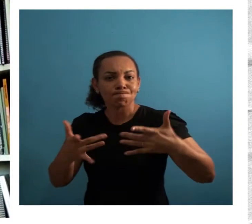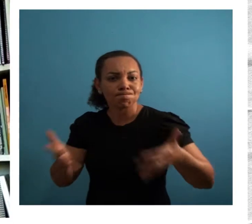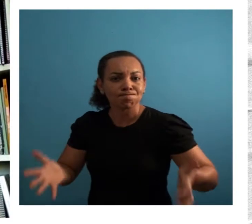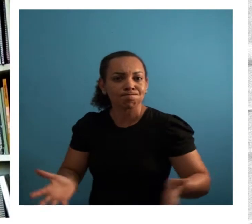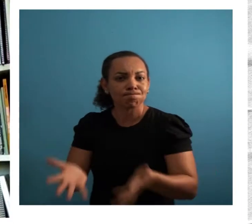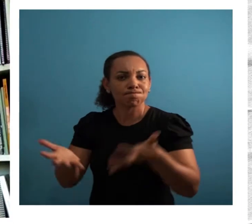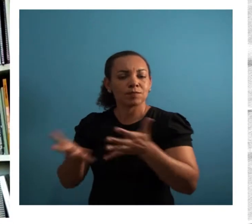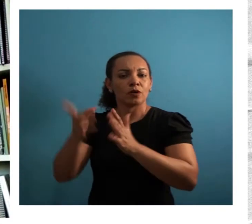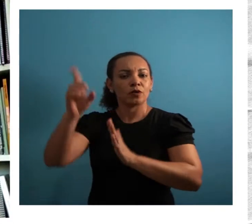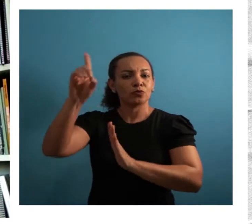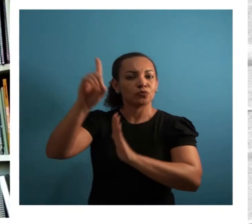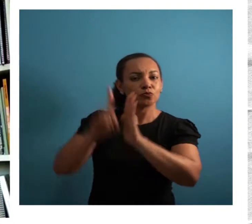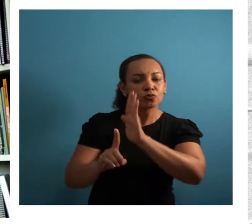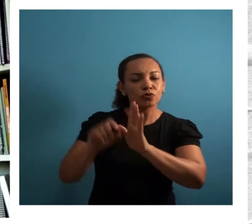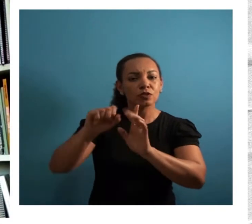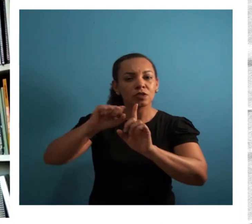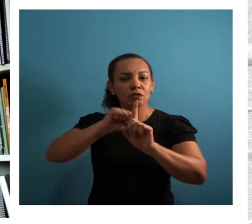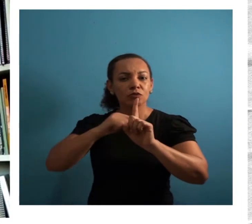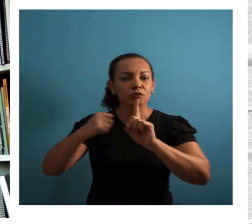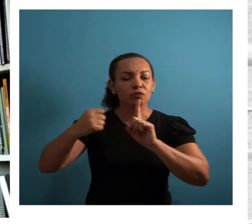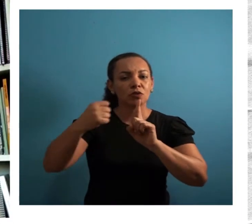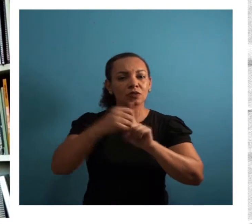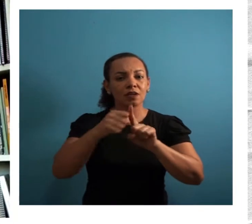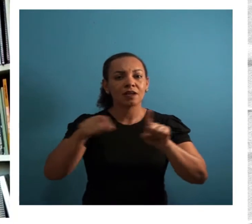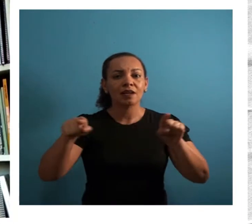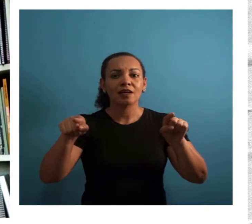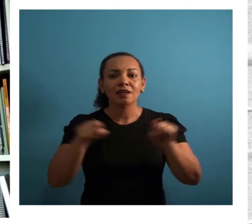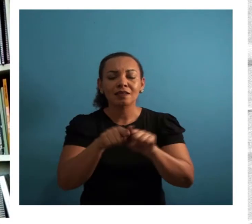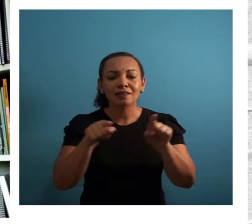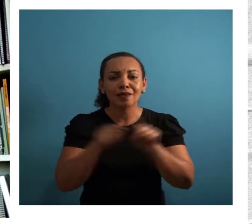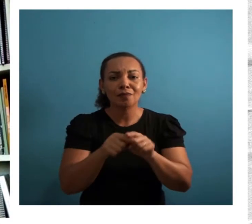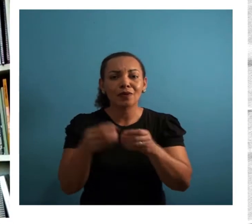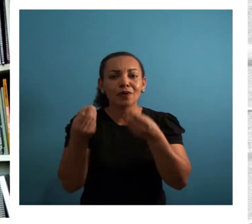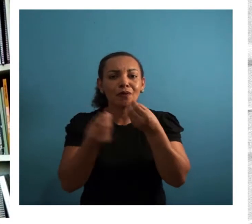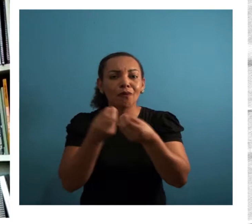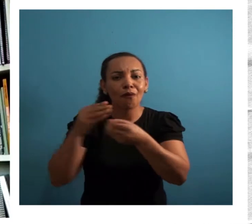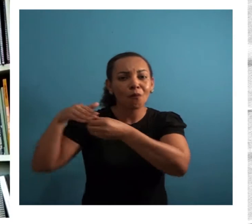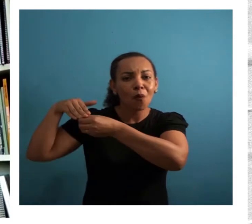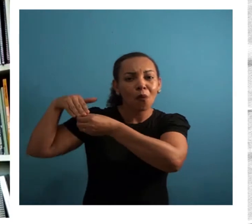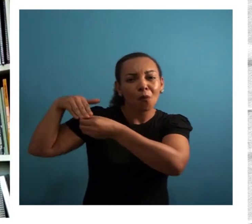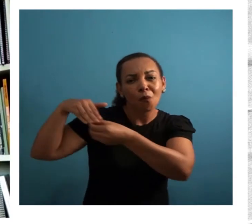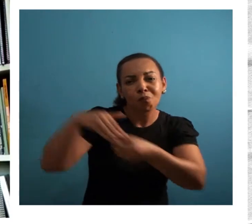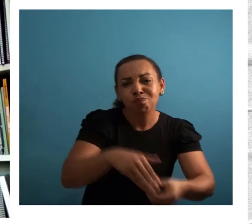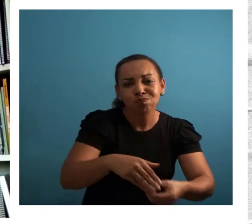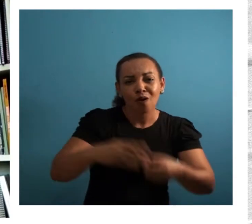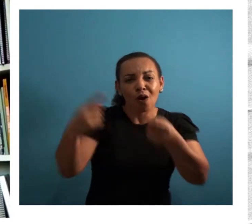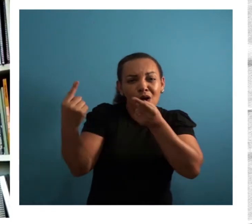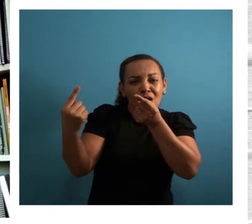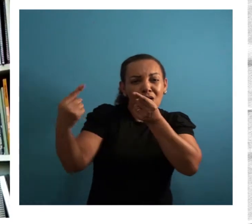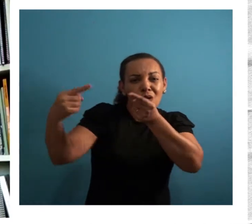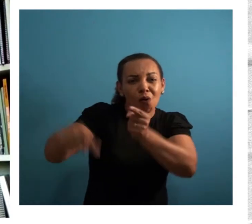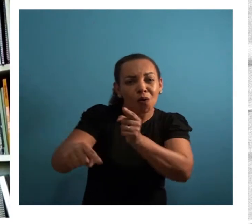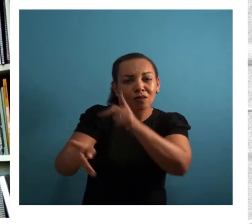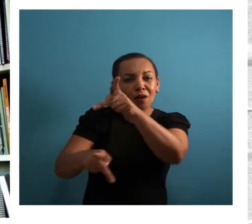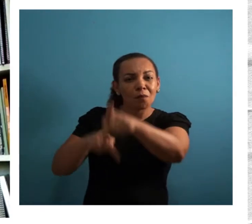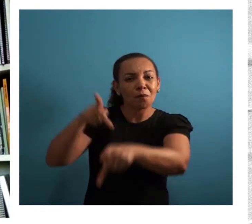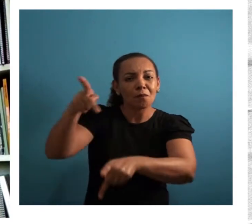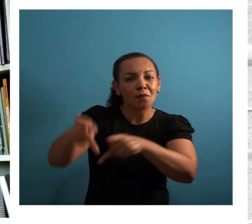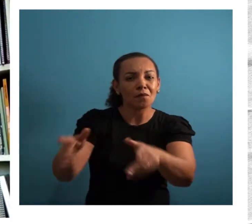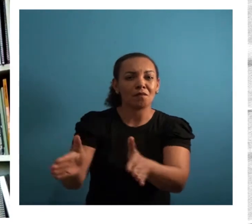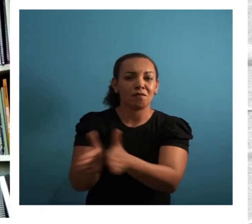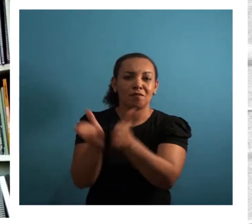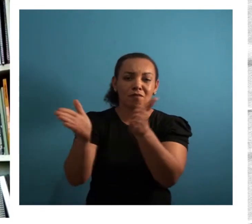sociais e fundamentalmente a carga de repressão que é jogado sobre as populações mais pobres